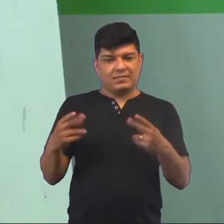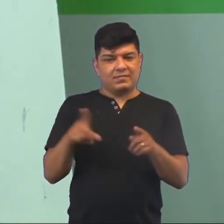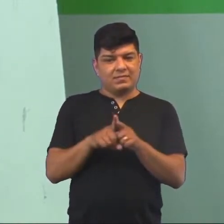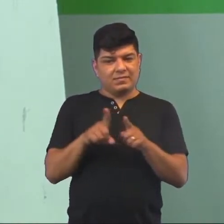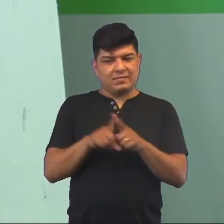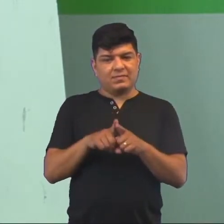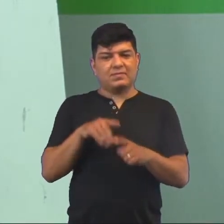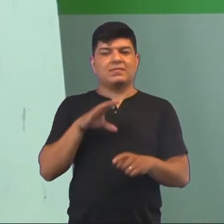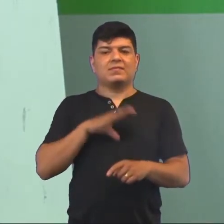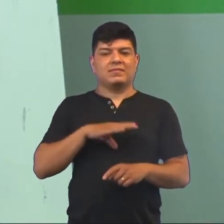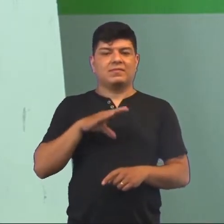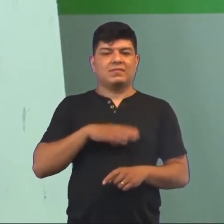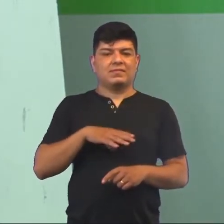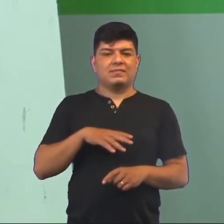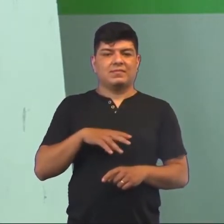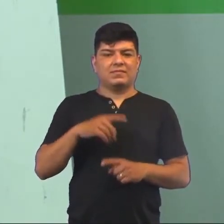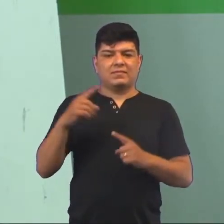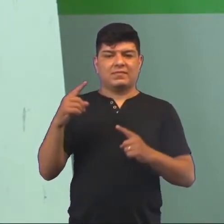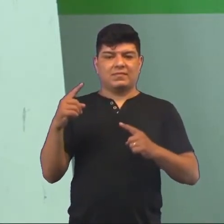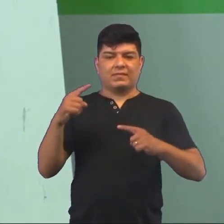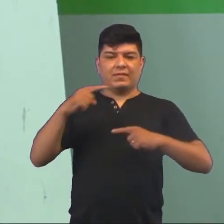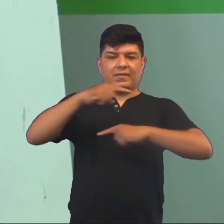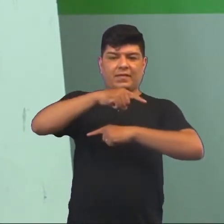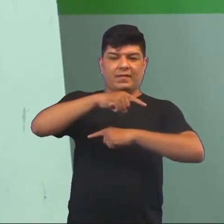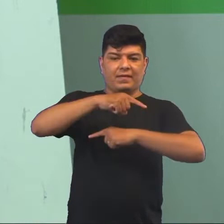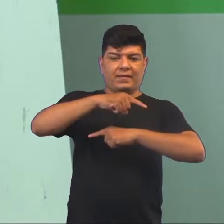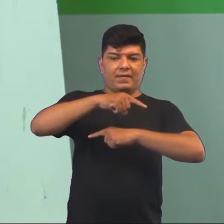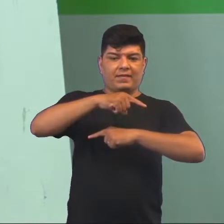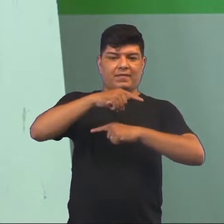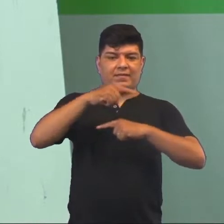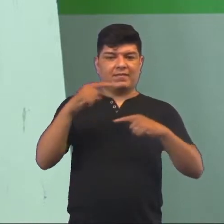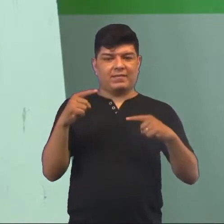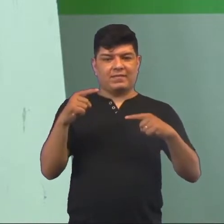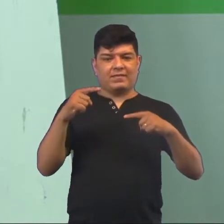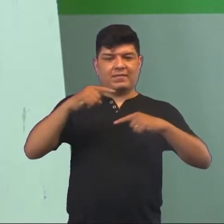alguns exemplos da cidade. Olha só a setinha. Ó. Do campo,